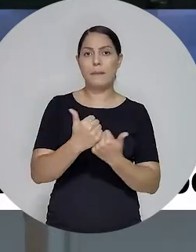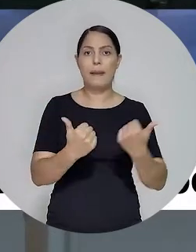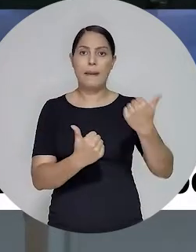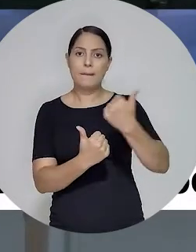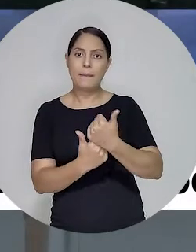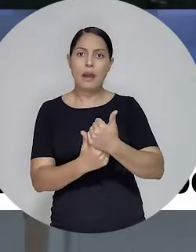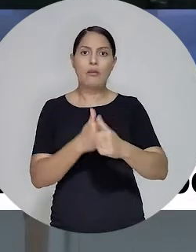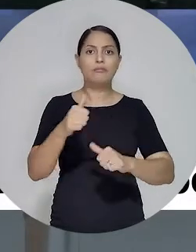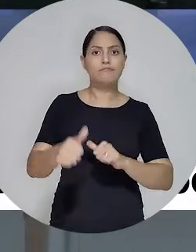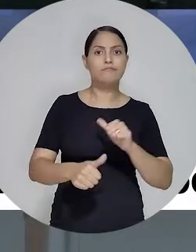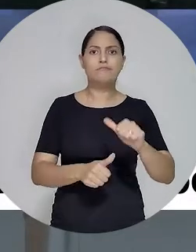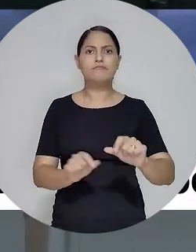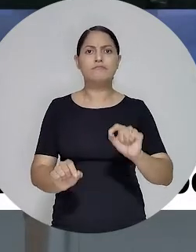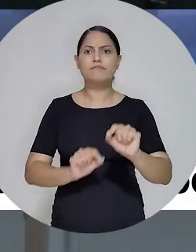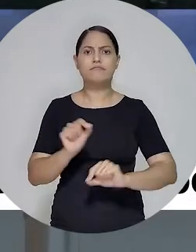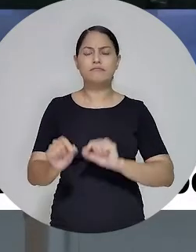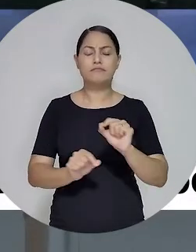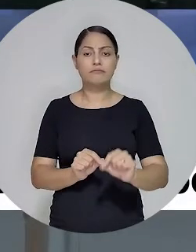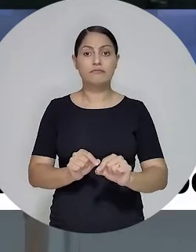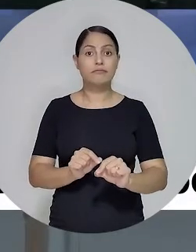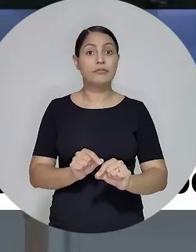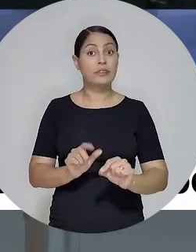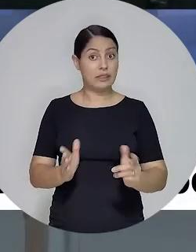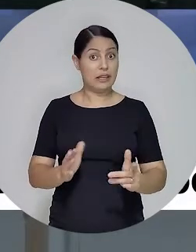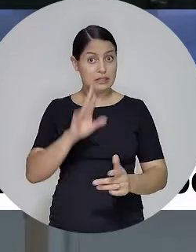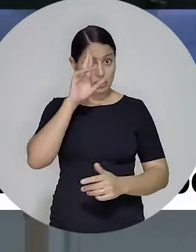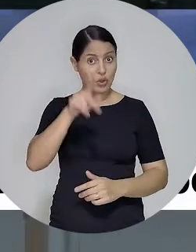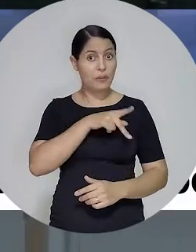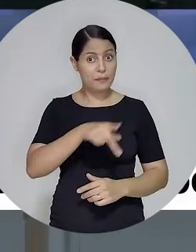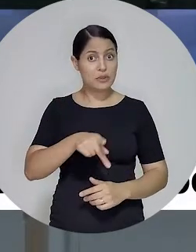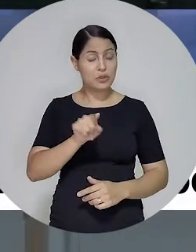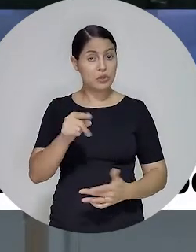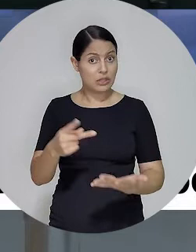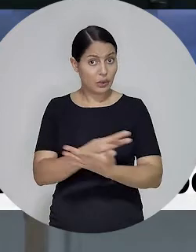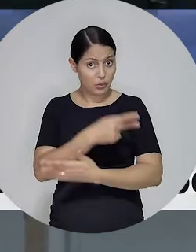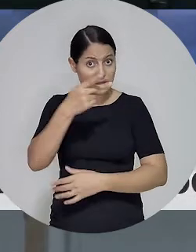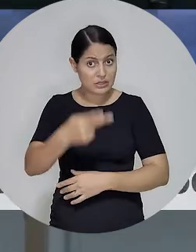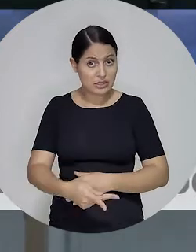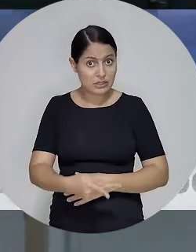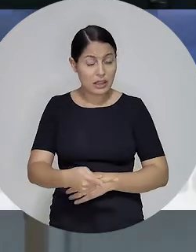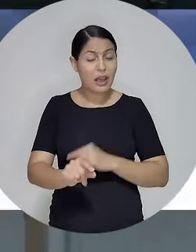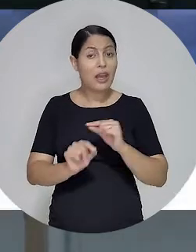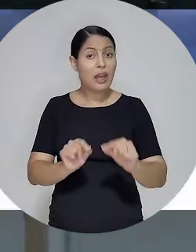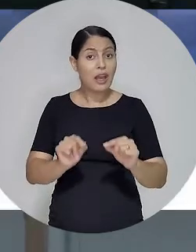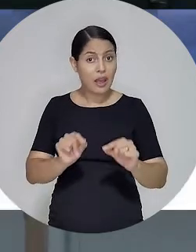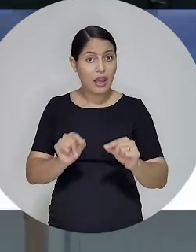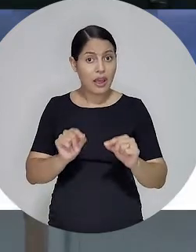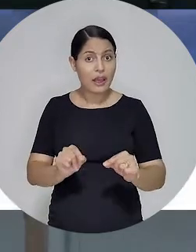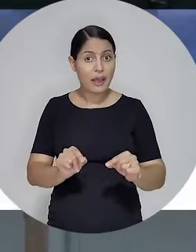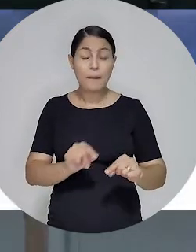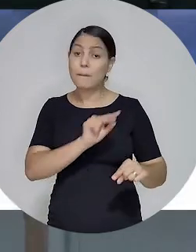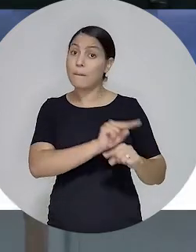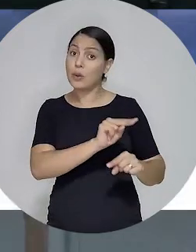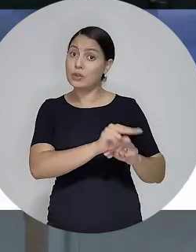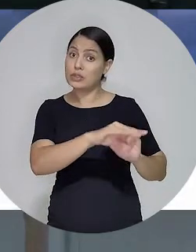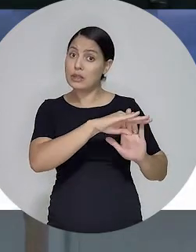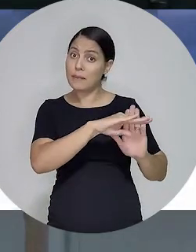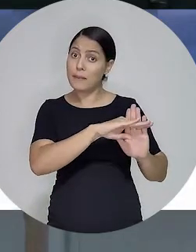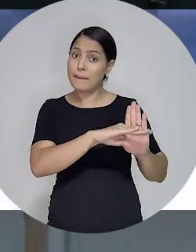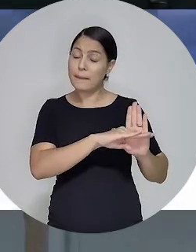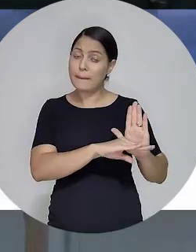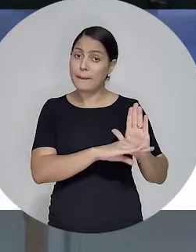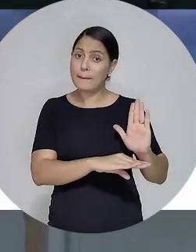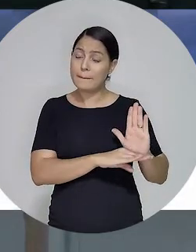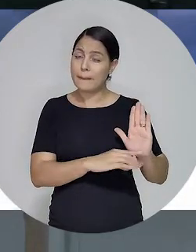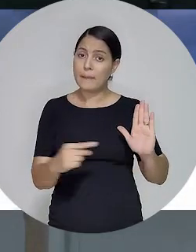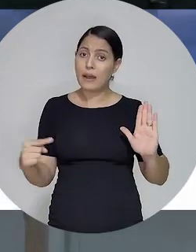aqui de aplicação da alternância, trata-se aqui da proteção, presidente, da proteção da